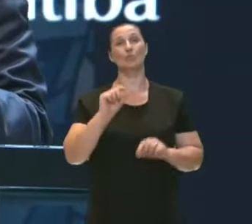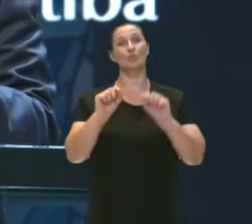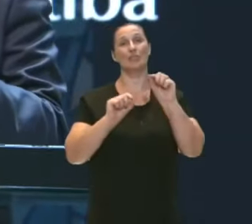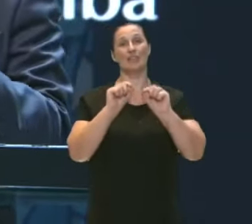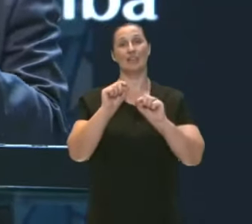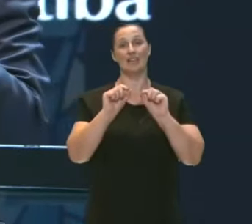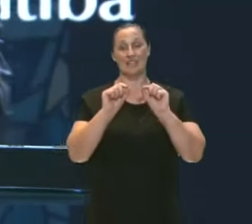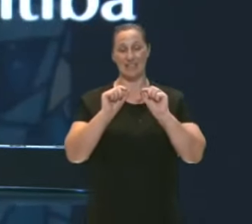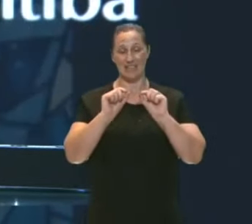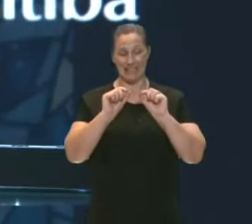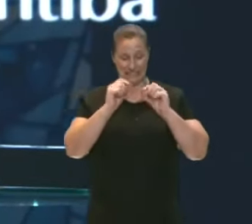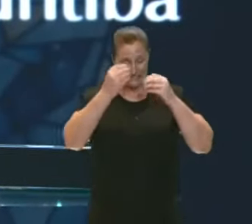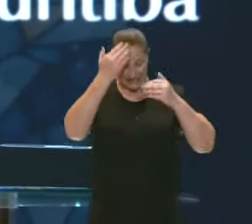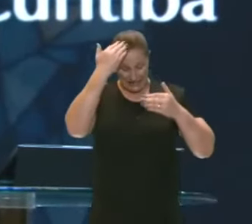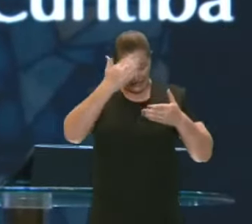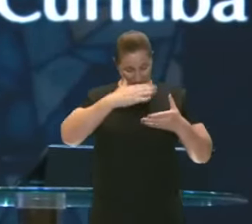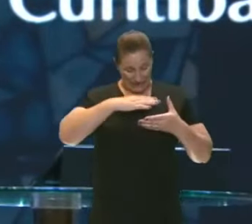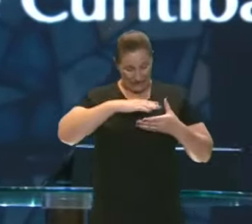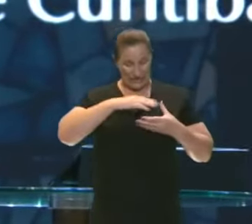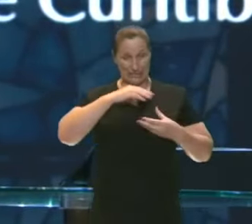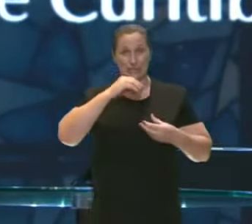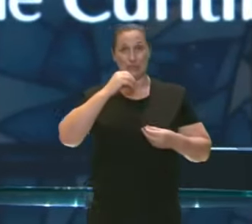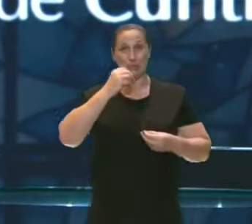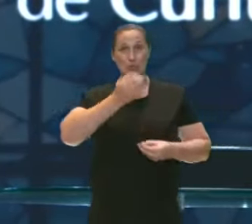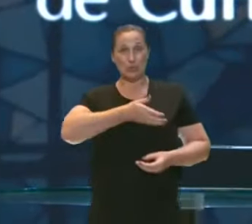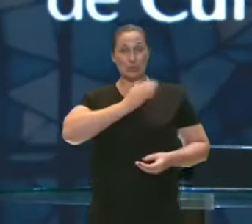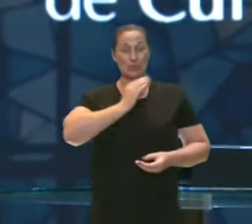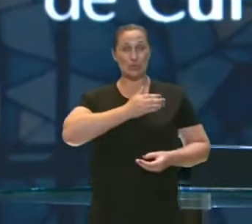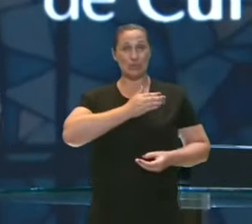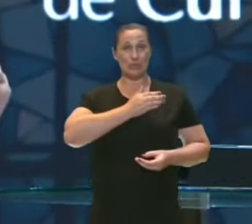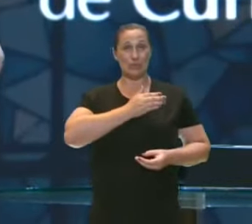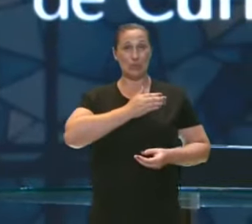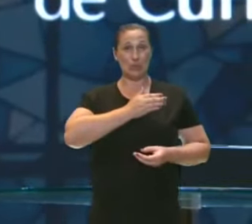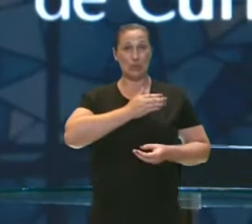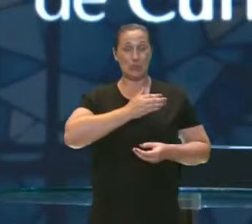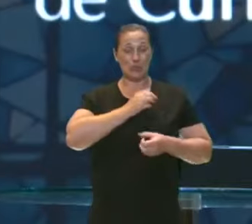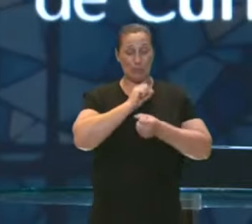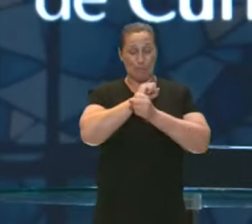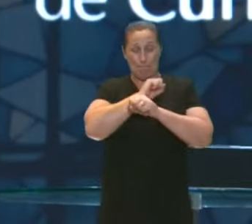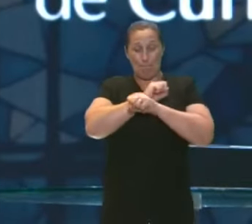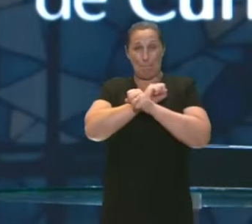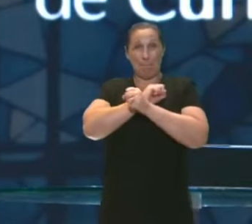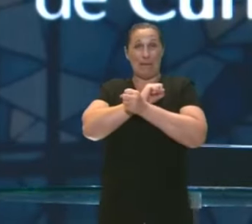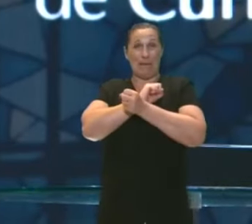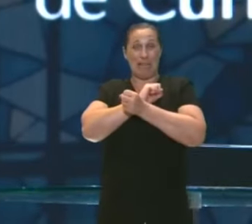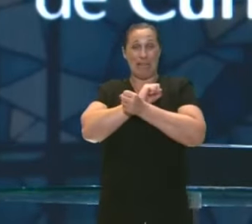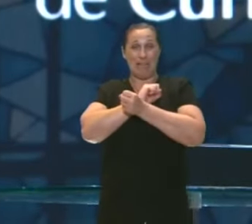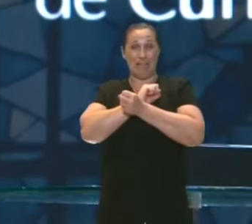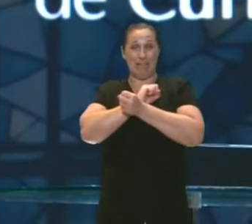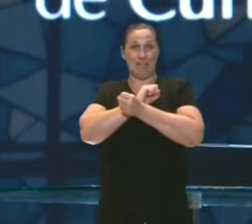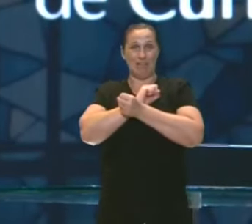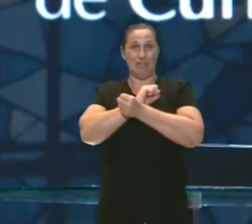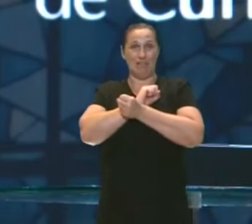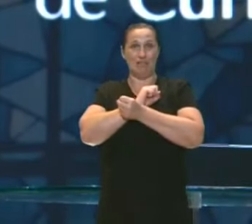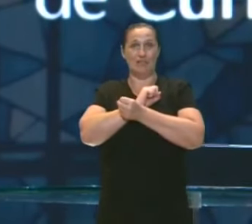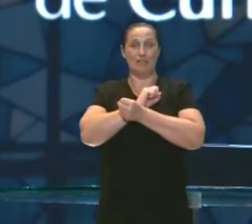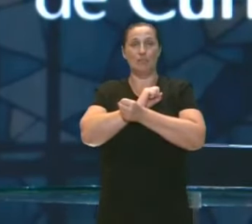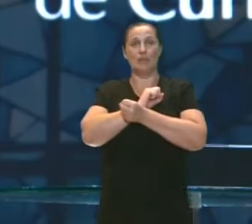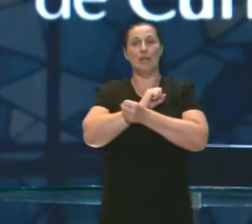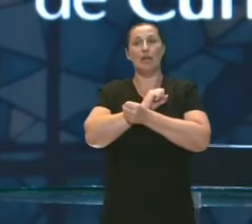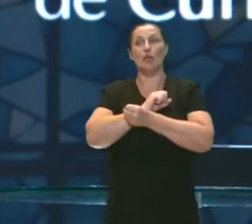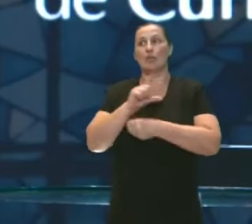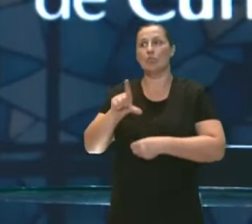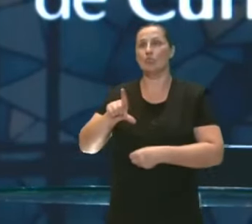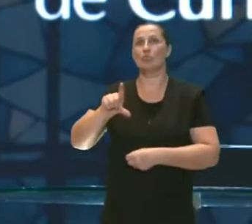de coisas que estão dentro da nossa mente e do nosso coração, que se tornam impedimentos para tomadas de decisão,